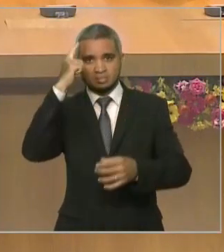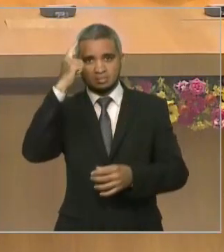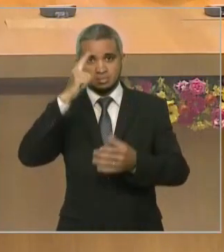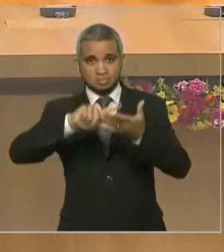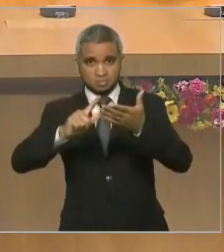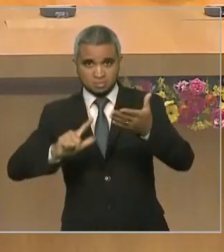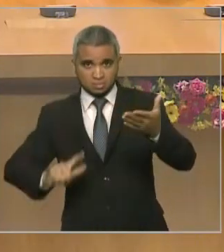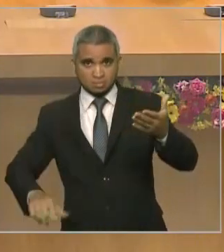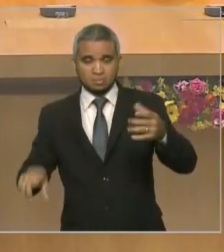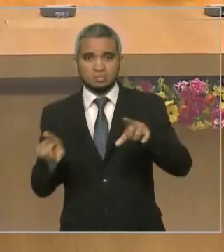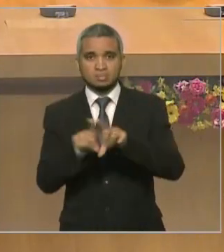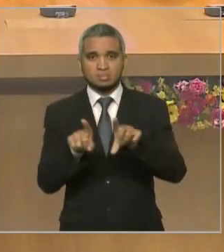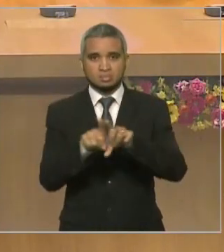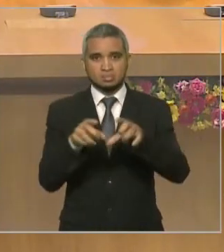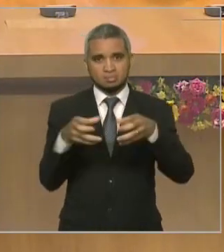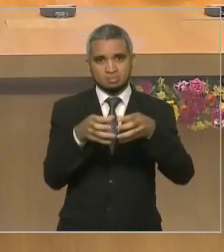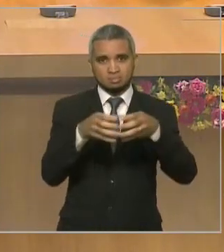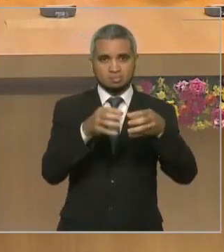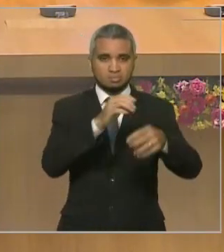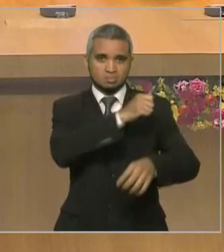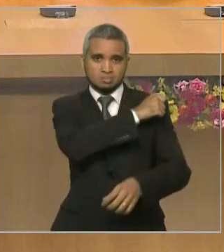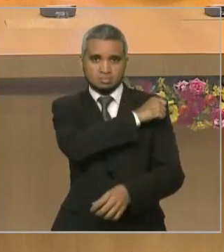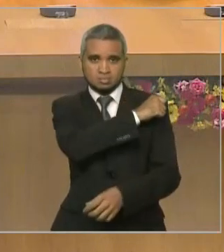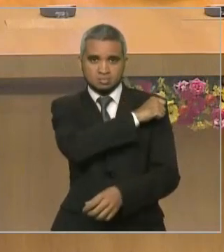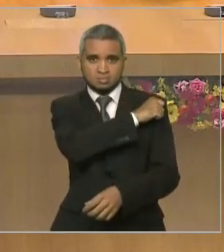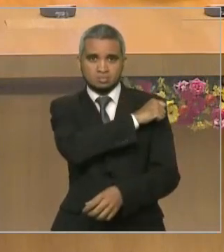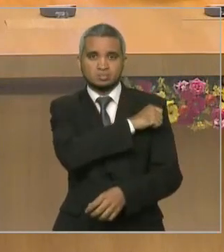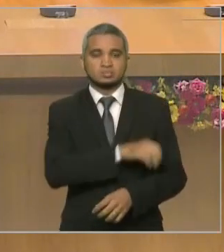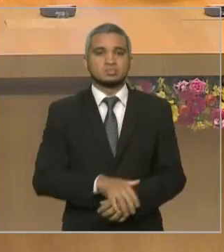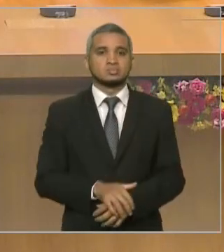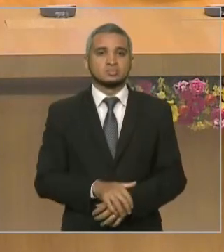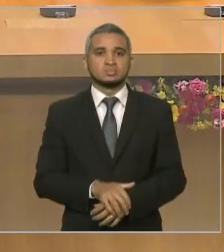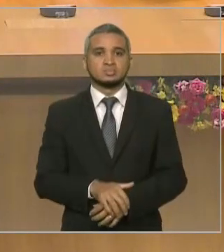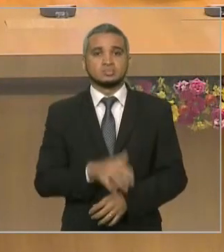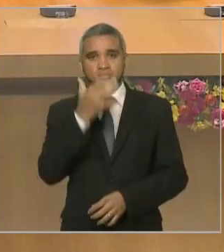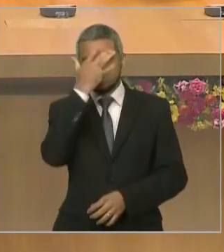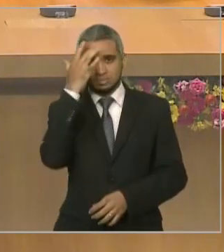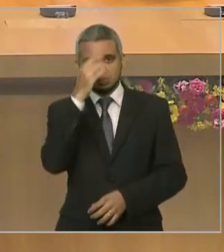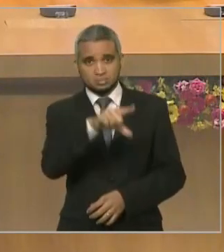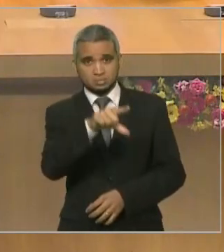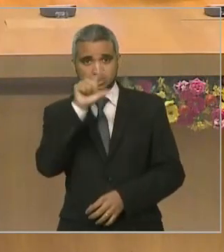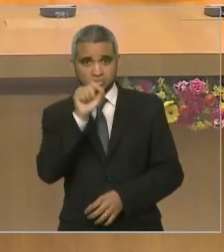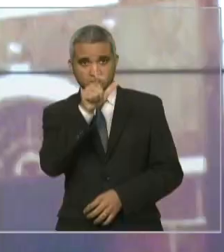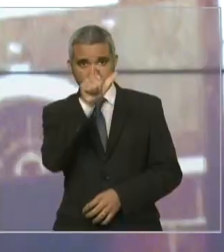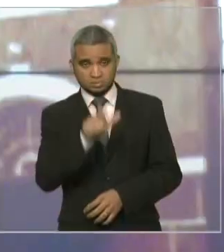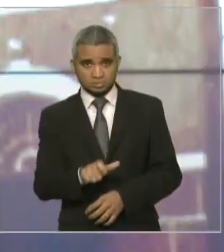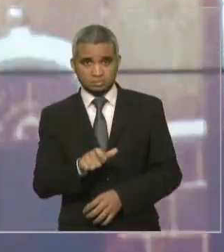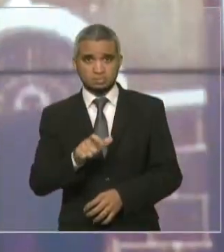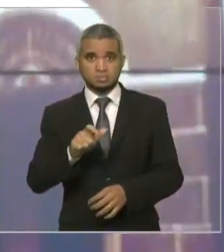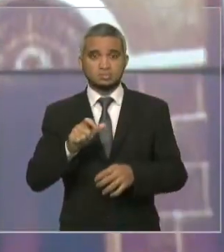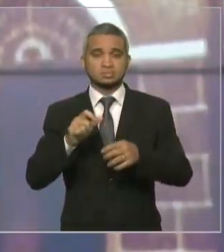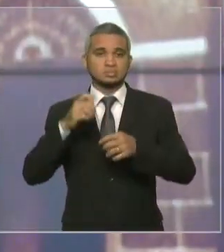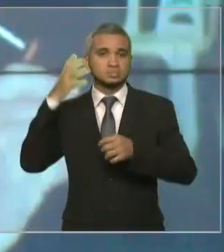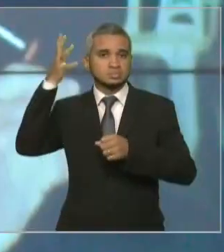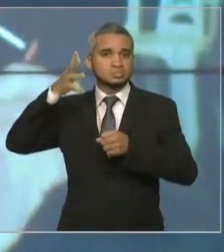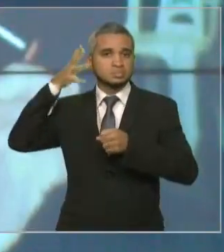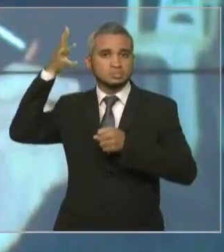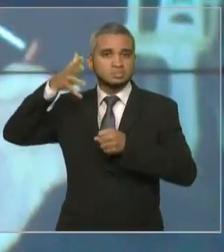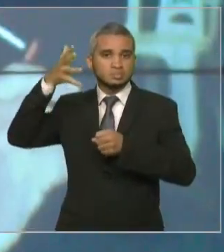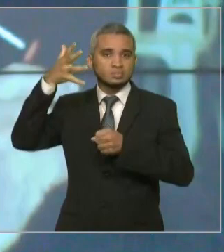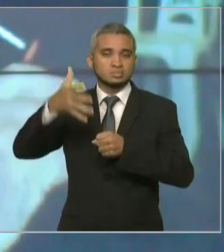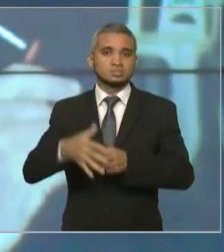Parlamento Escola ao ser eleito como orador oficial do Centro Acadêmico Clodomir